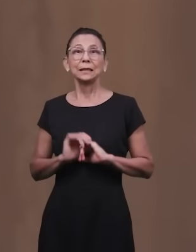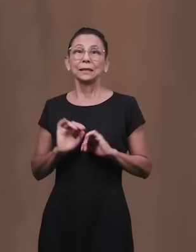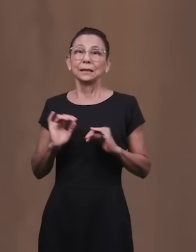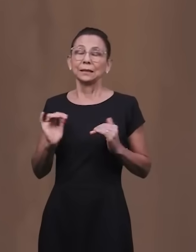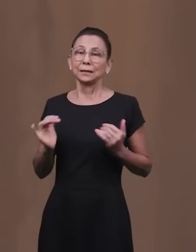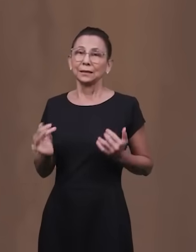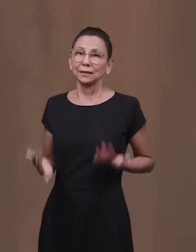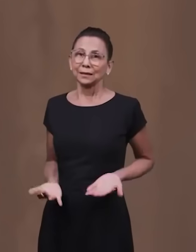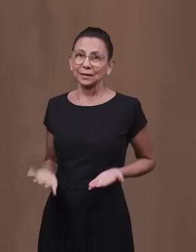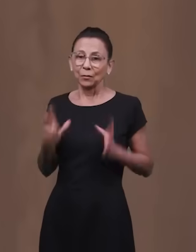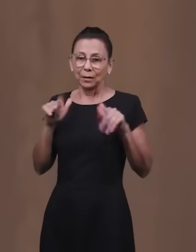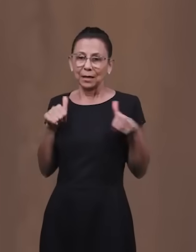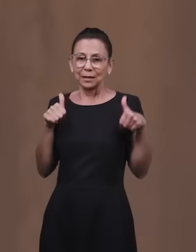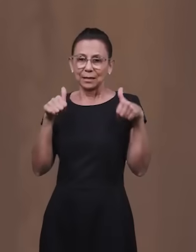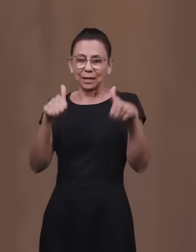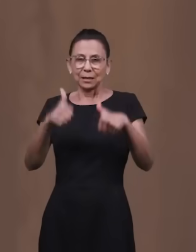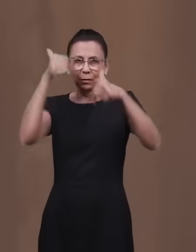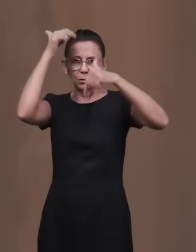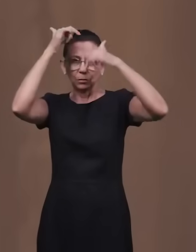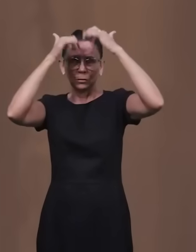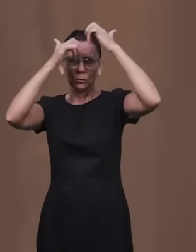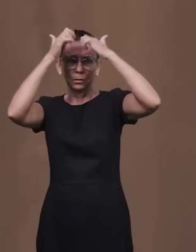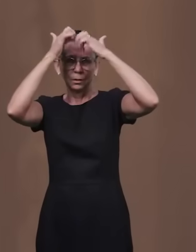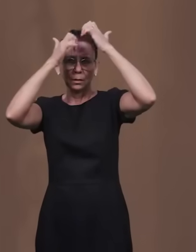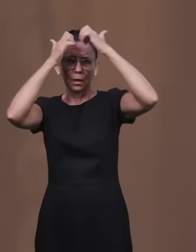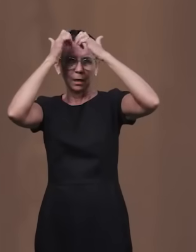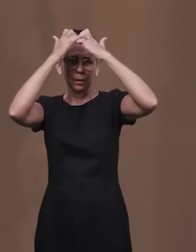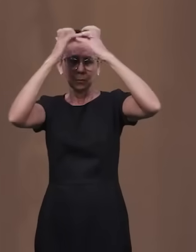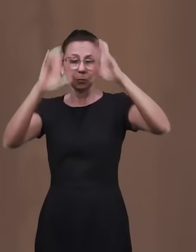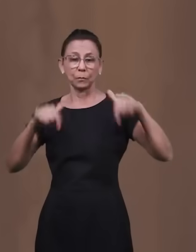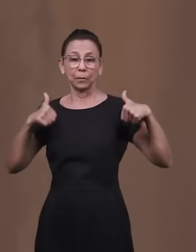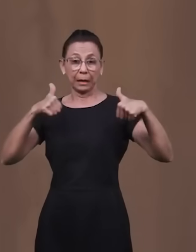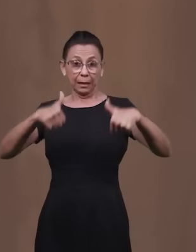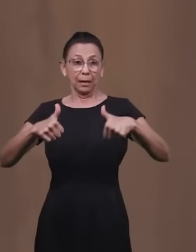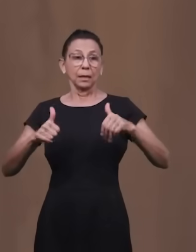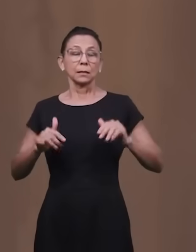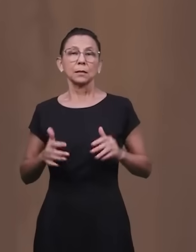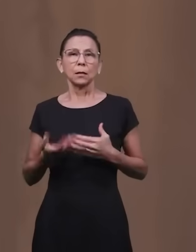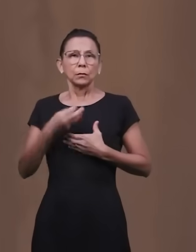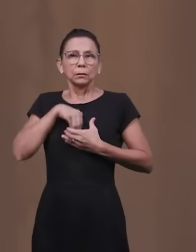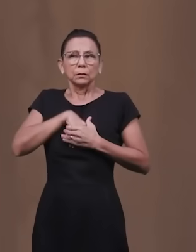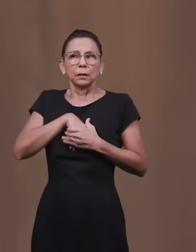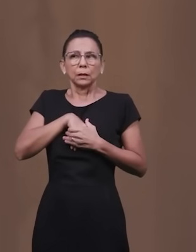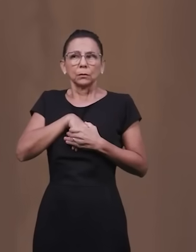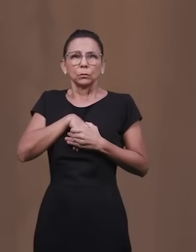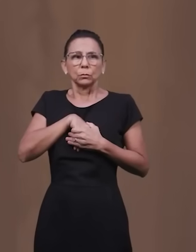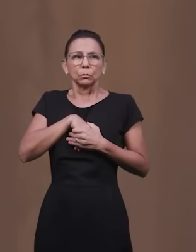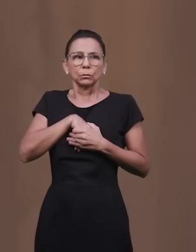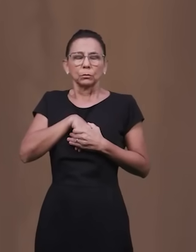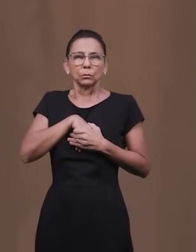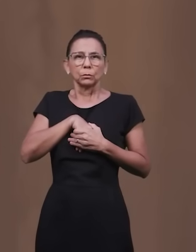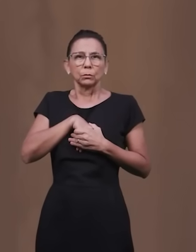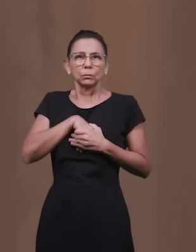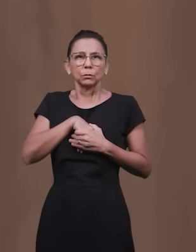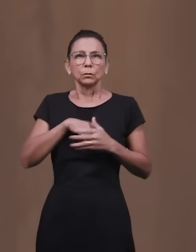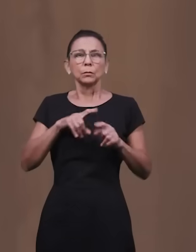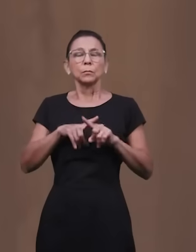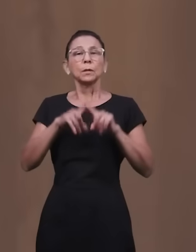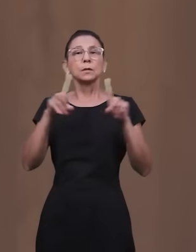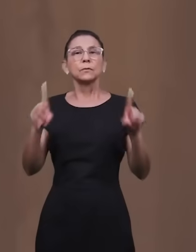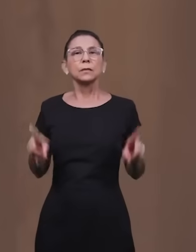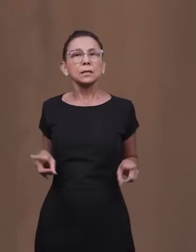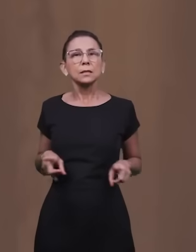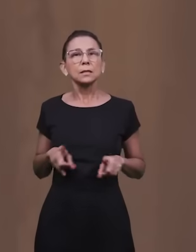vão despertar nesse corpo essa reação novamente. Só que você às vezes não prestou atenção no que pensou, no que